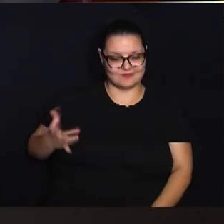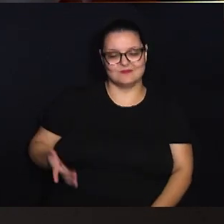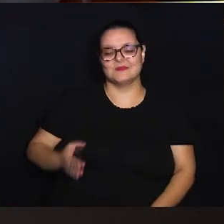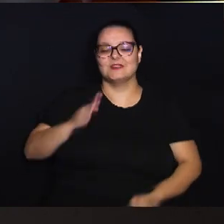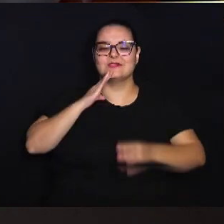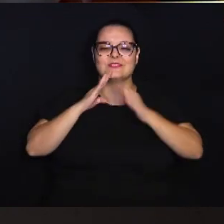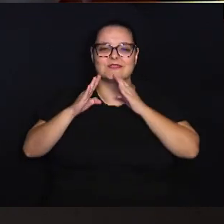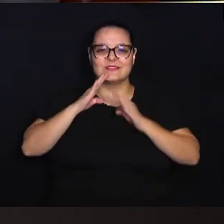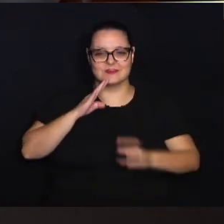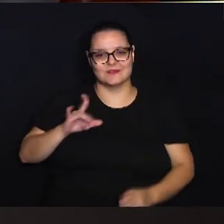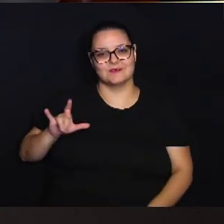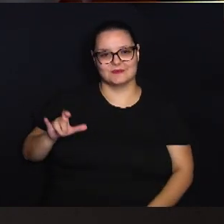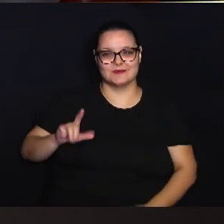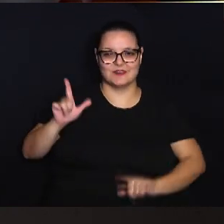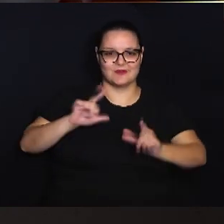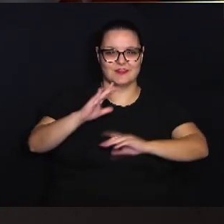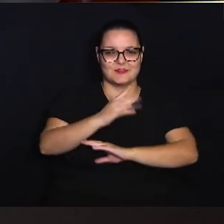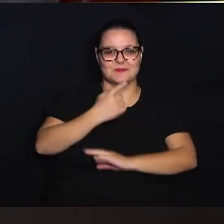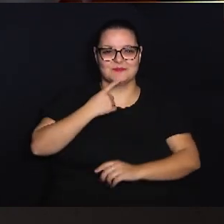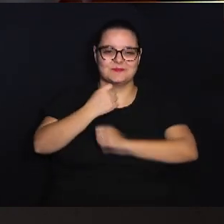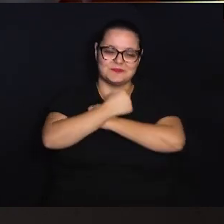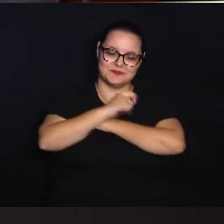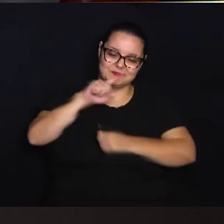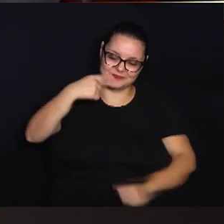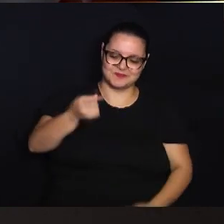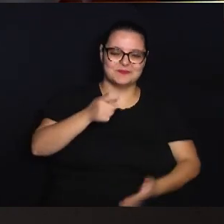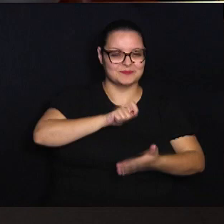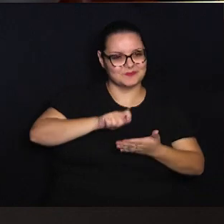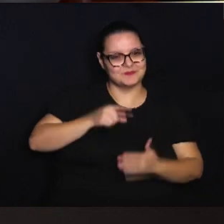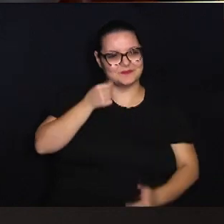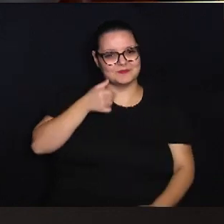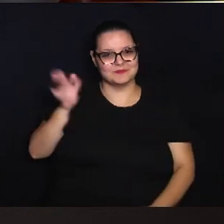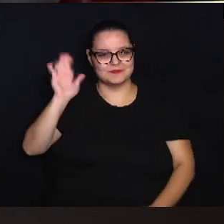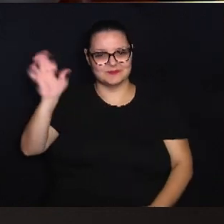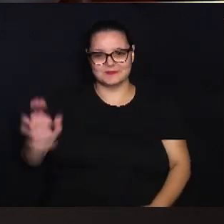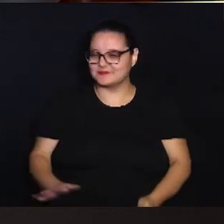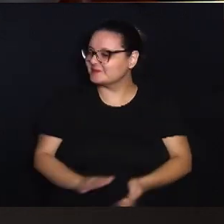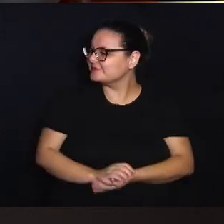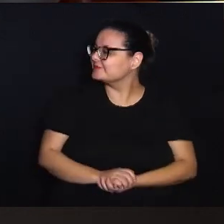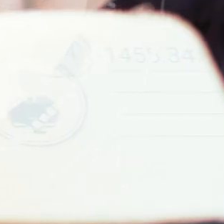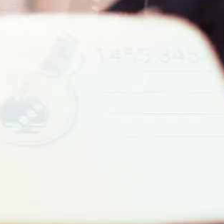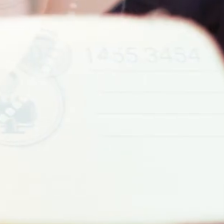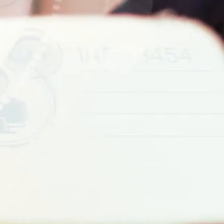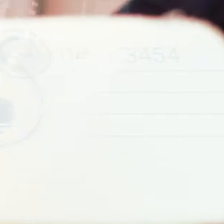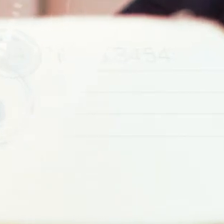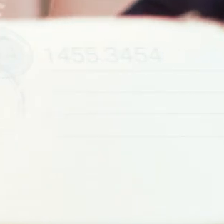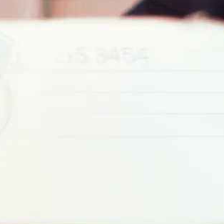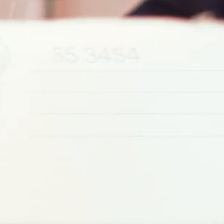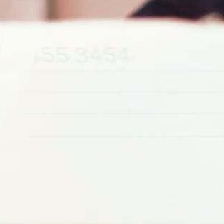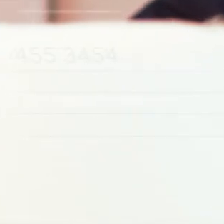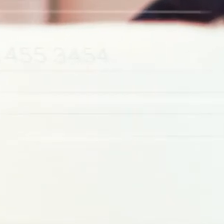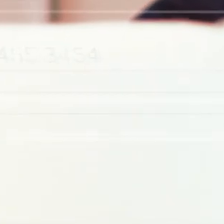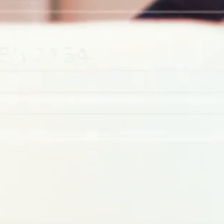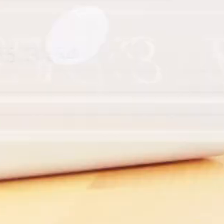no Instagram e no Facebook TV Câmara Campinas. Um abraço e até o próximo Na Ponta do Lápis.